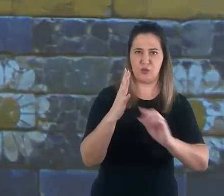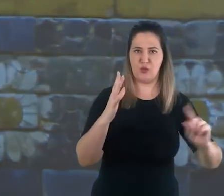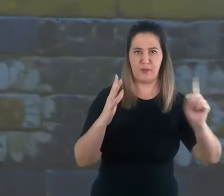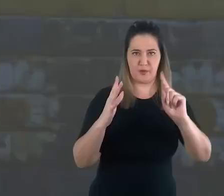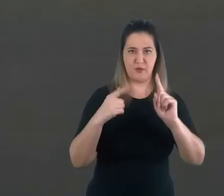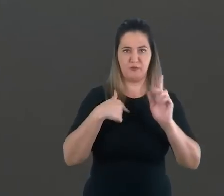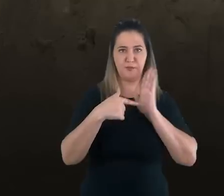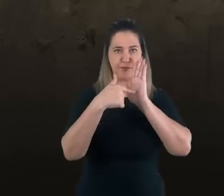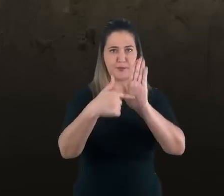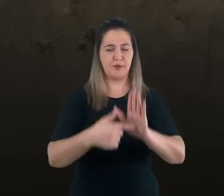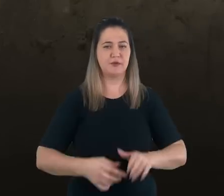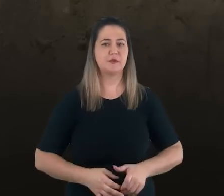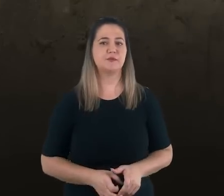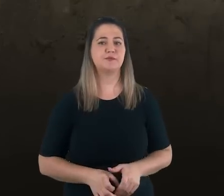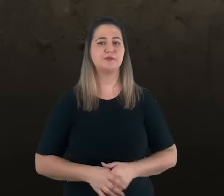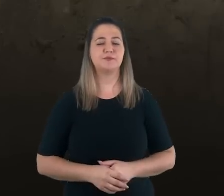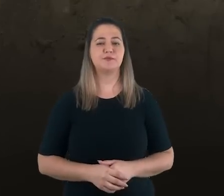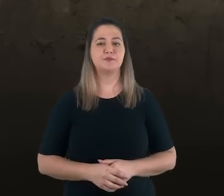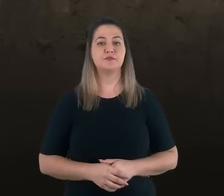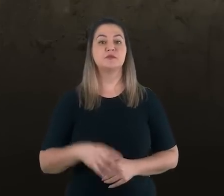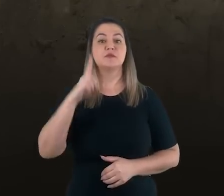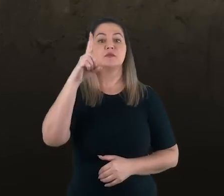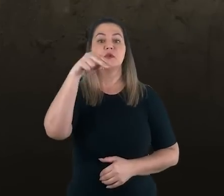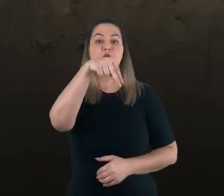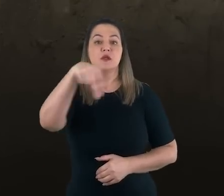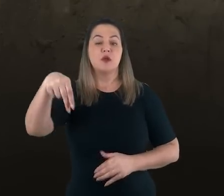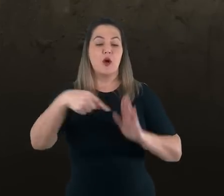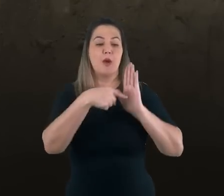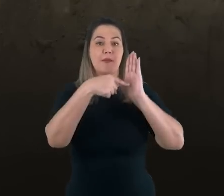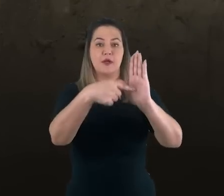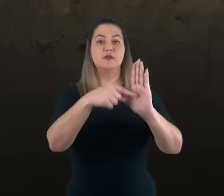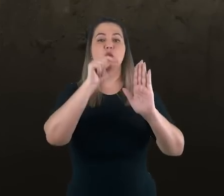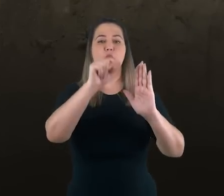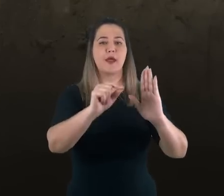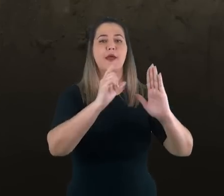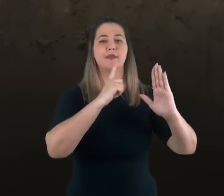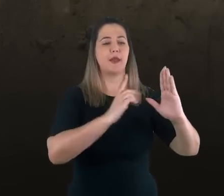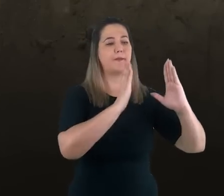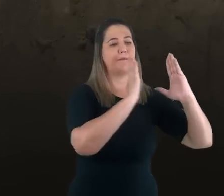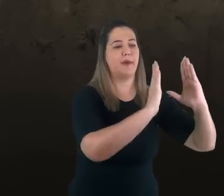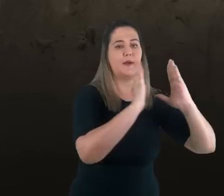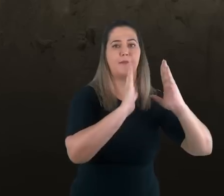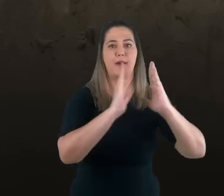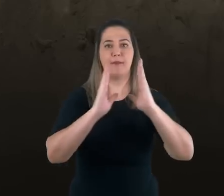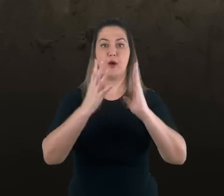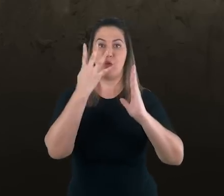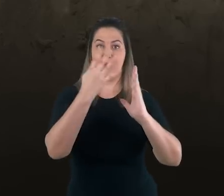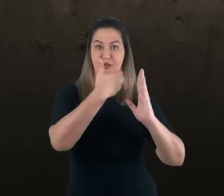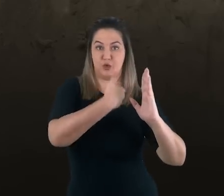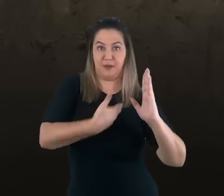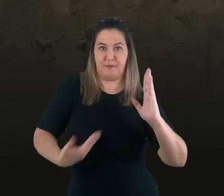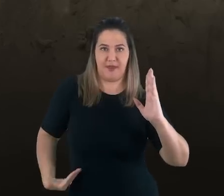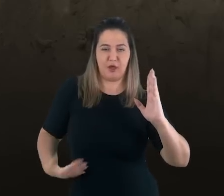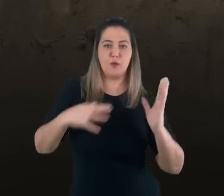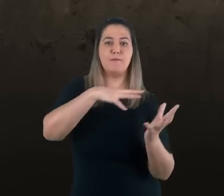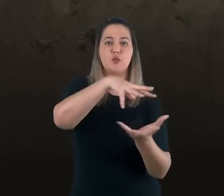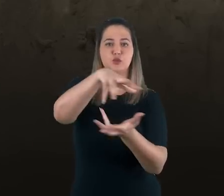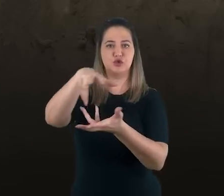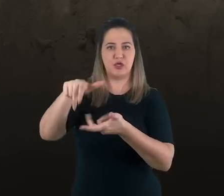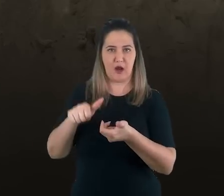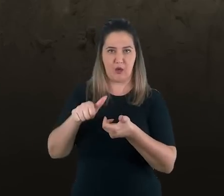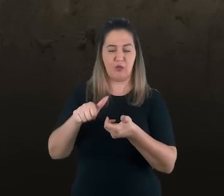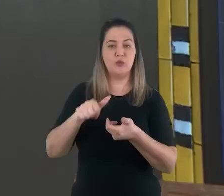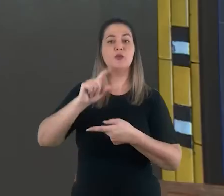aqui no telão. Daniel apresenta um esquema de império de 4 mundos, ou 4 impérios mundiais, seguido por um